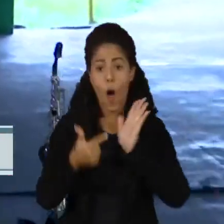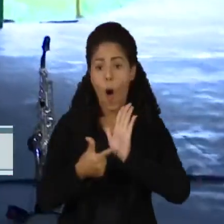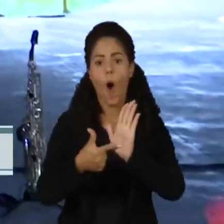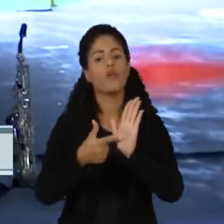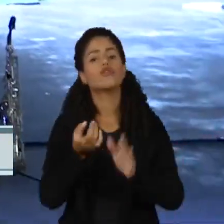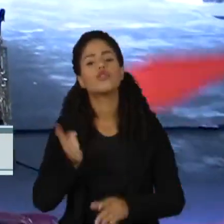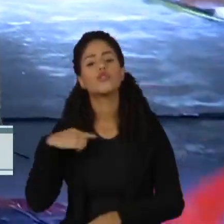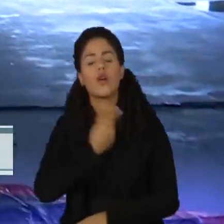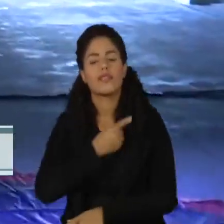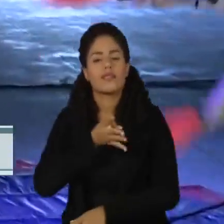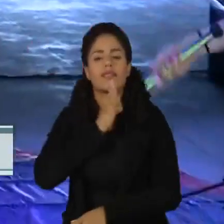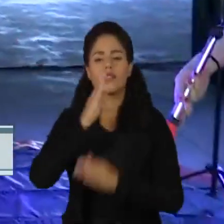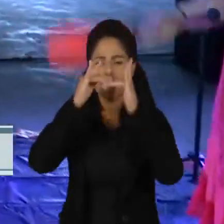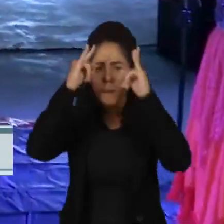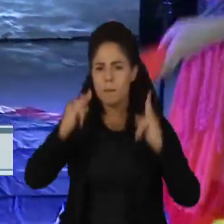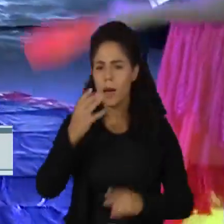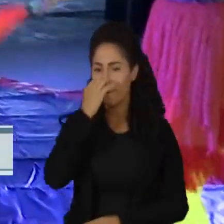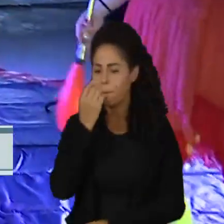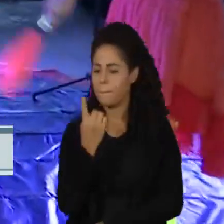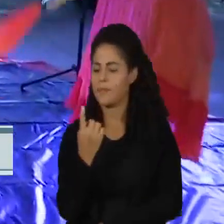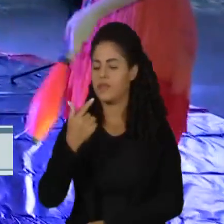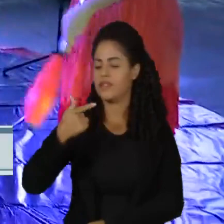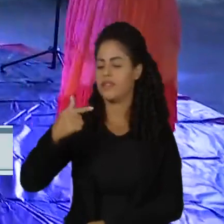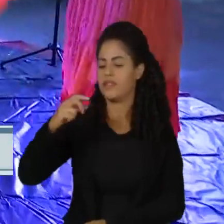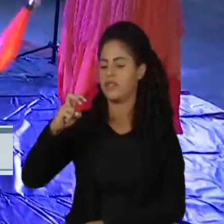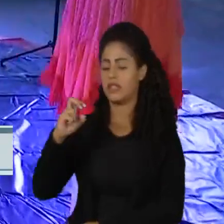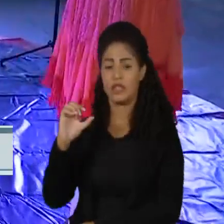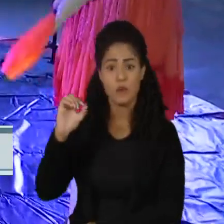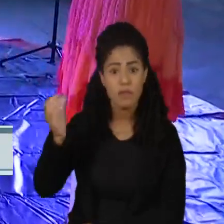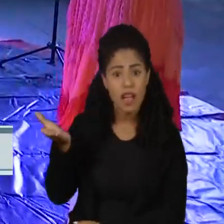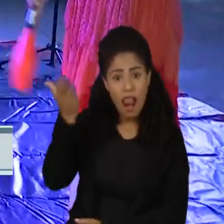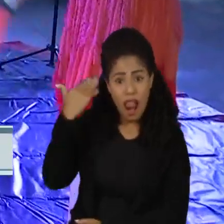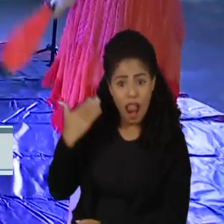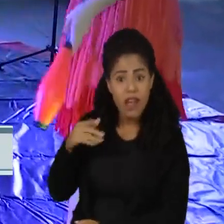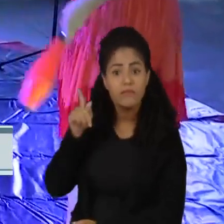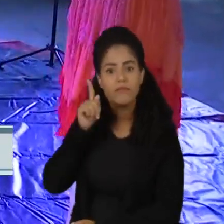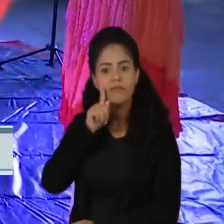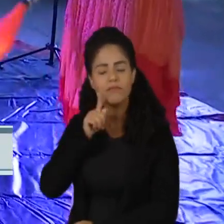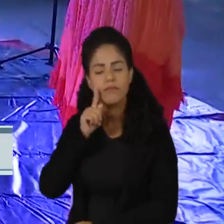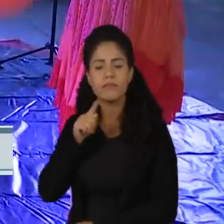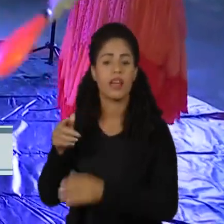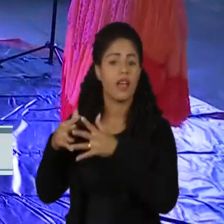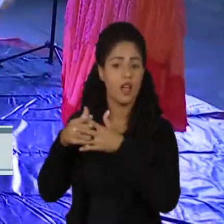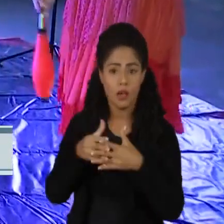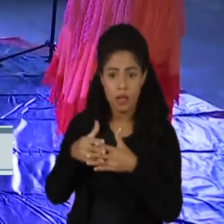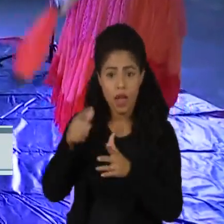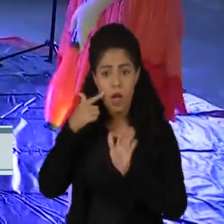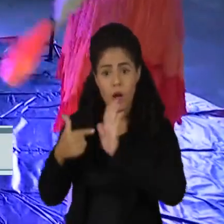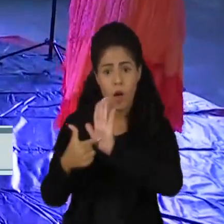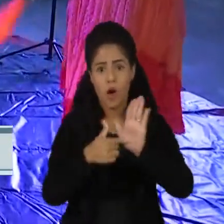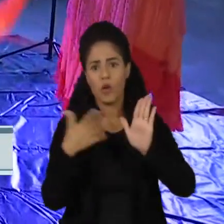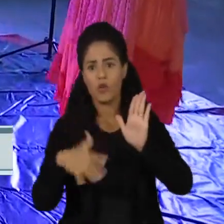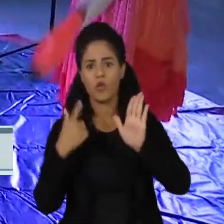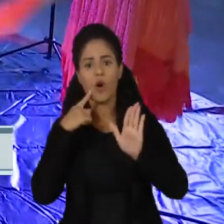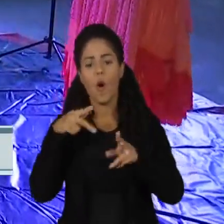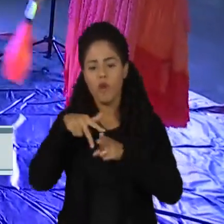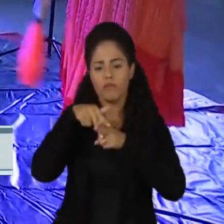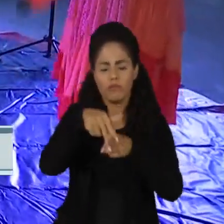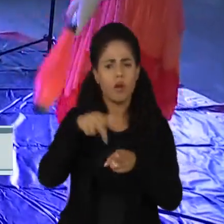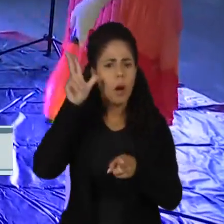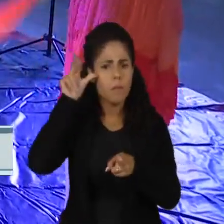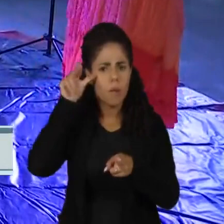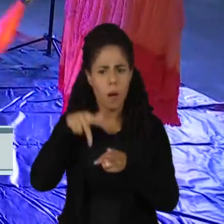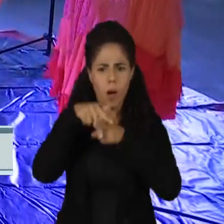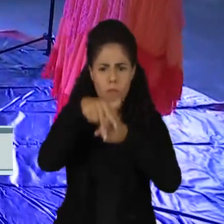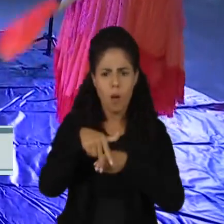hoje só surgiu por volta do ano de 1750, na Inglaterra. No início, as apresentações eram com cavalos, mas com o